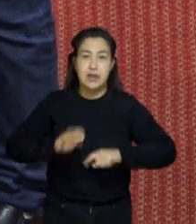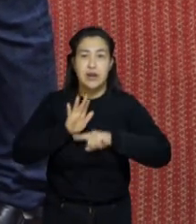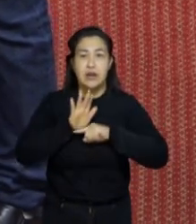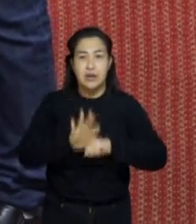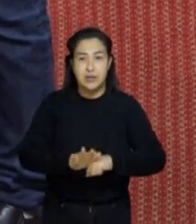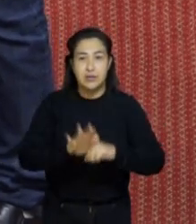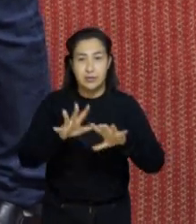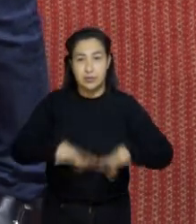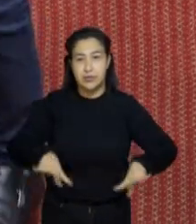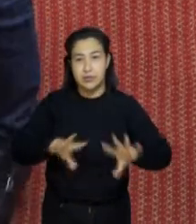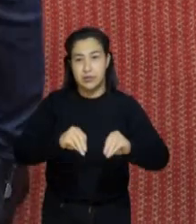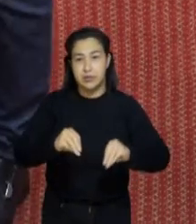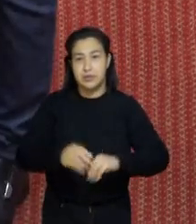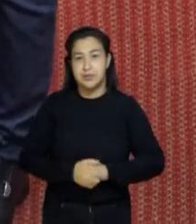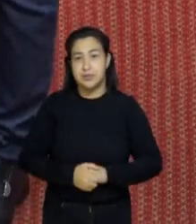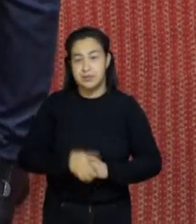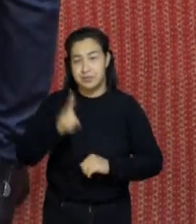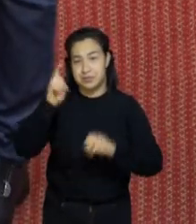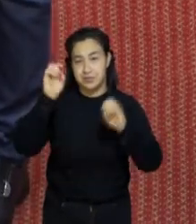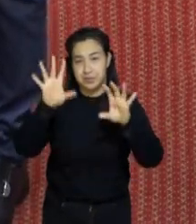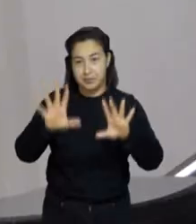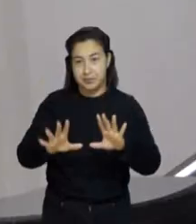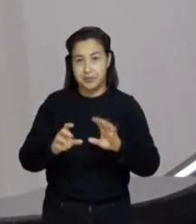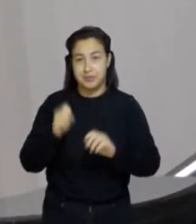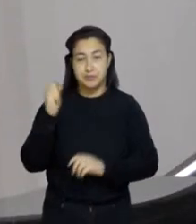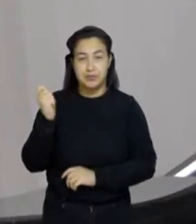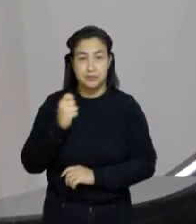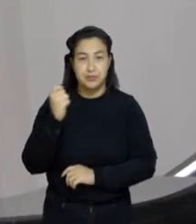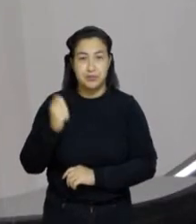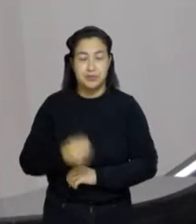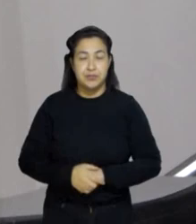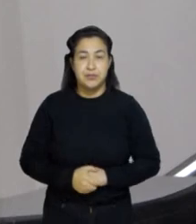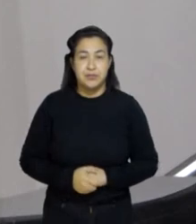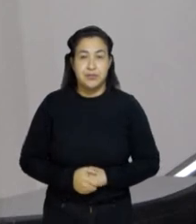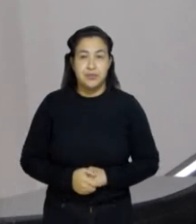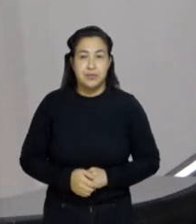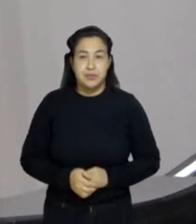irmãos do Rio Grande do Sul. Parabéns, que Deus continue abençoando. Sucesso.